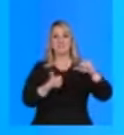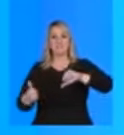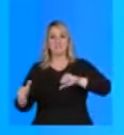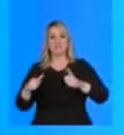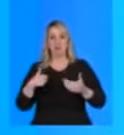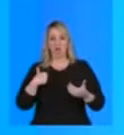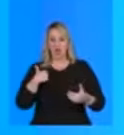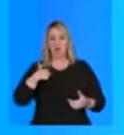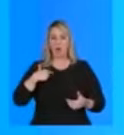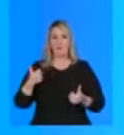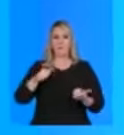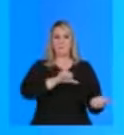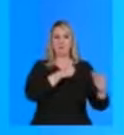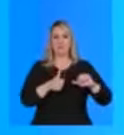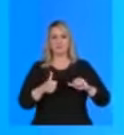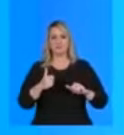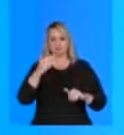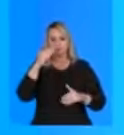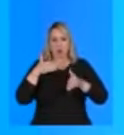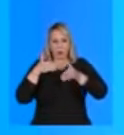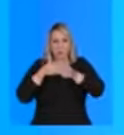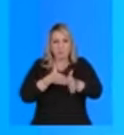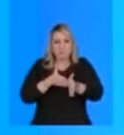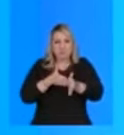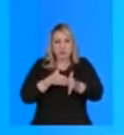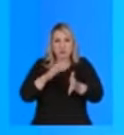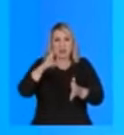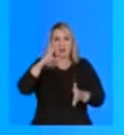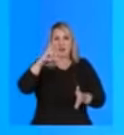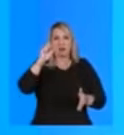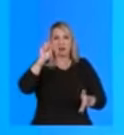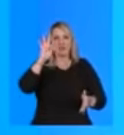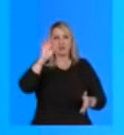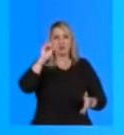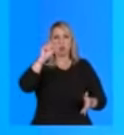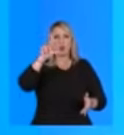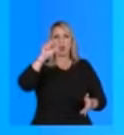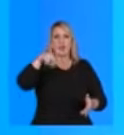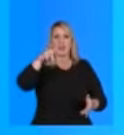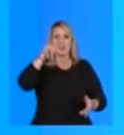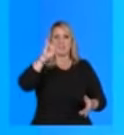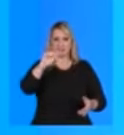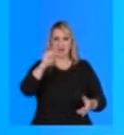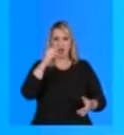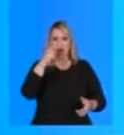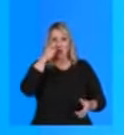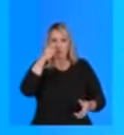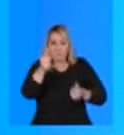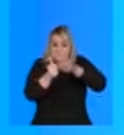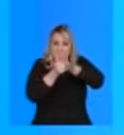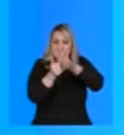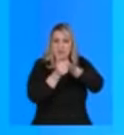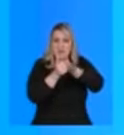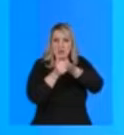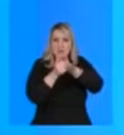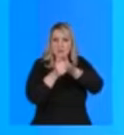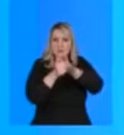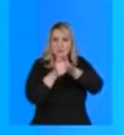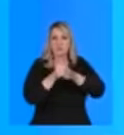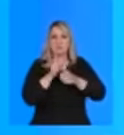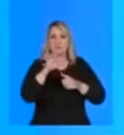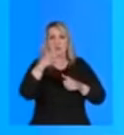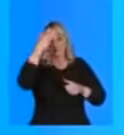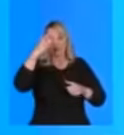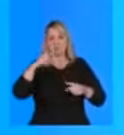acompanho de perto o projeto da cristolândia você que nos assiste tem oportunidade de conhecer porque só por intermédio de pessoas fazendo esse